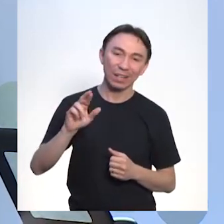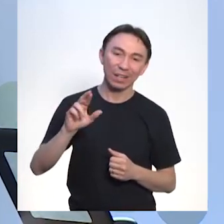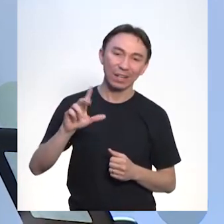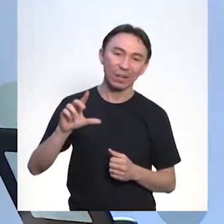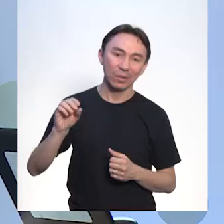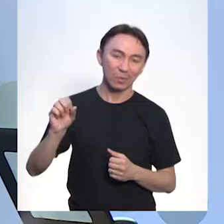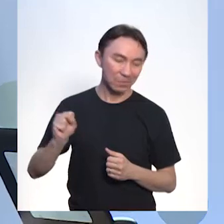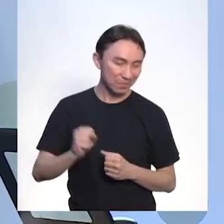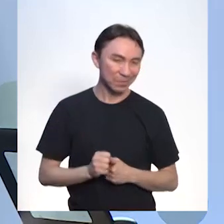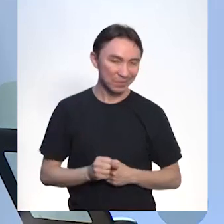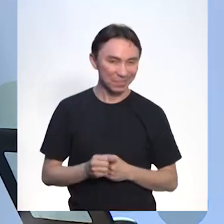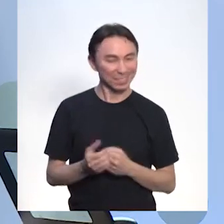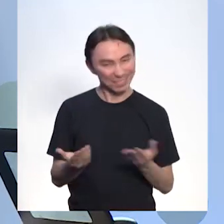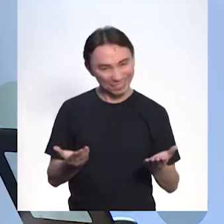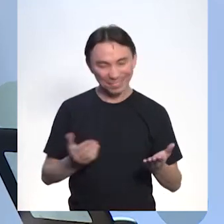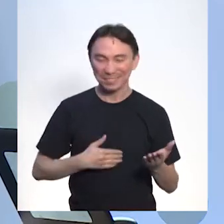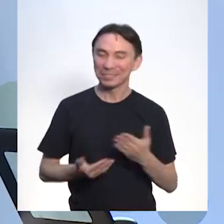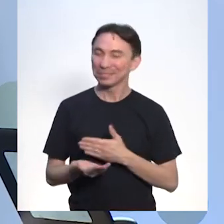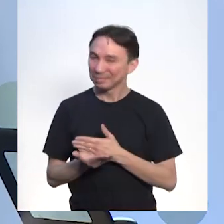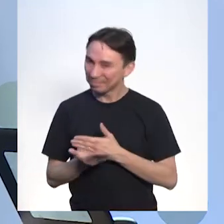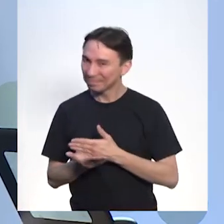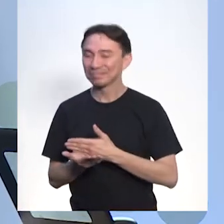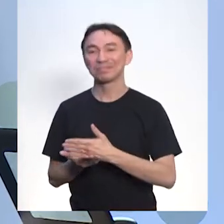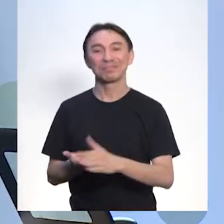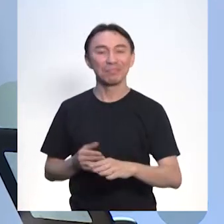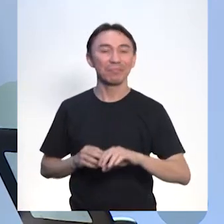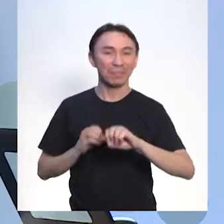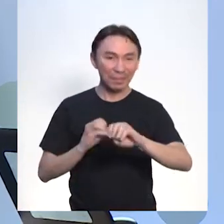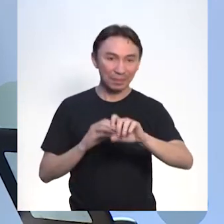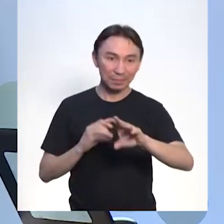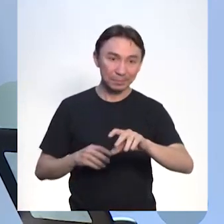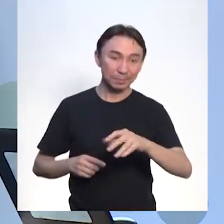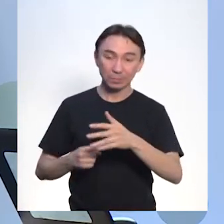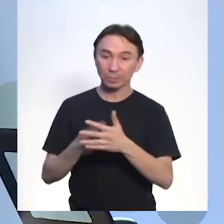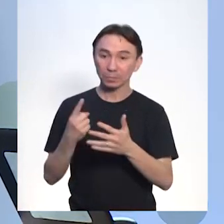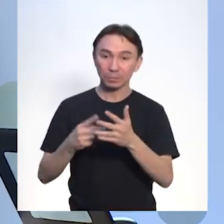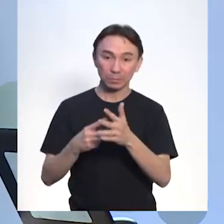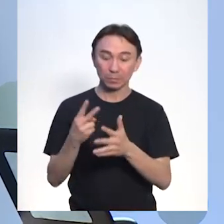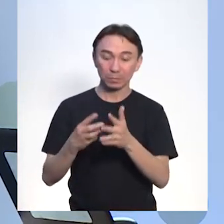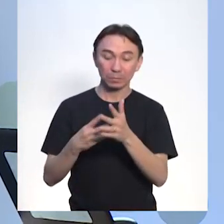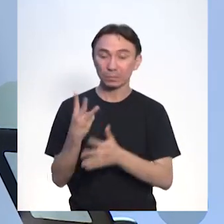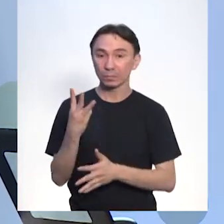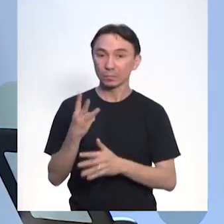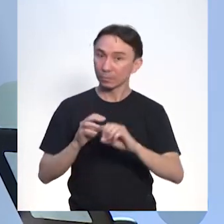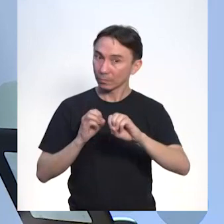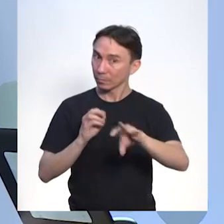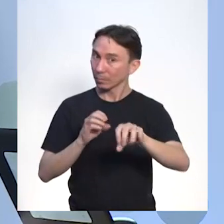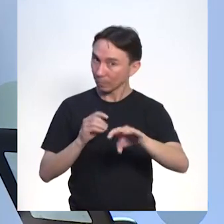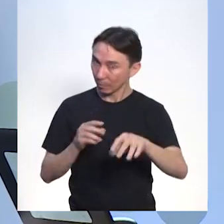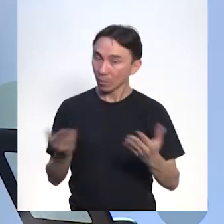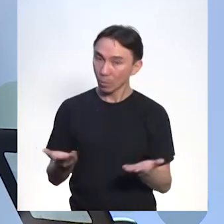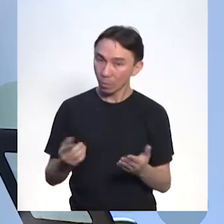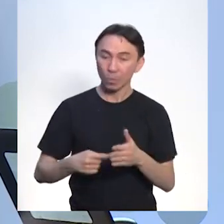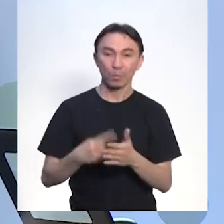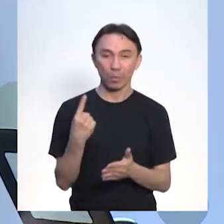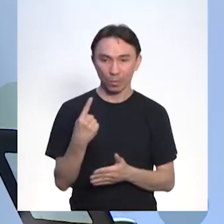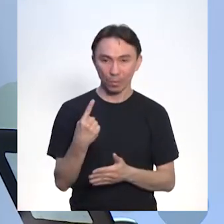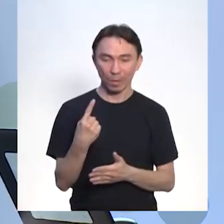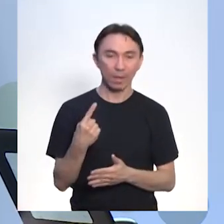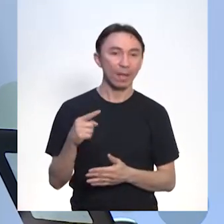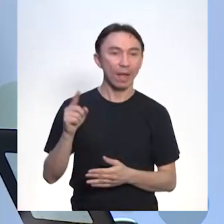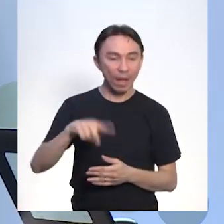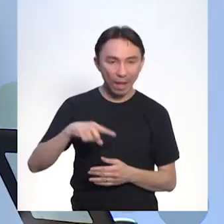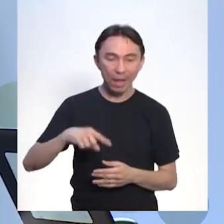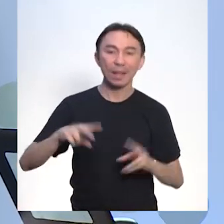aí início a uma série de aulas, na verdade, 3 aulas, que vão estar tratando das ditaduras